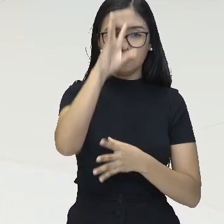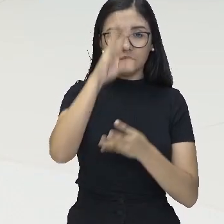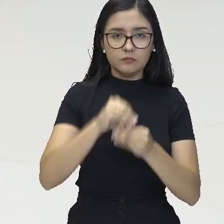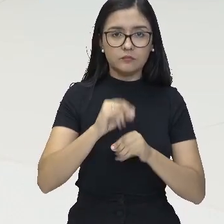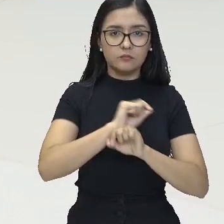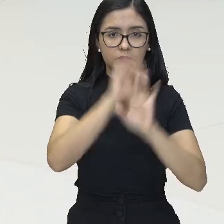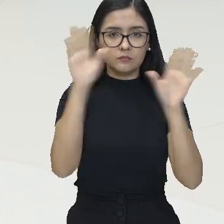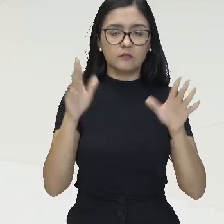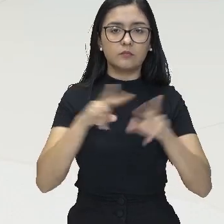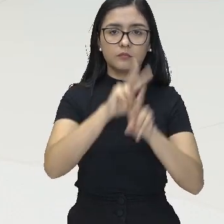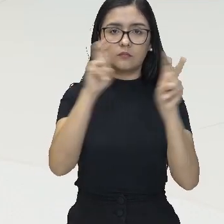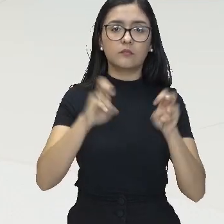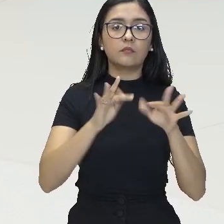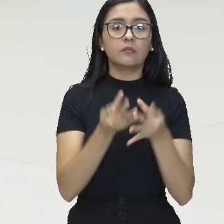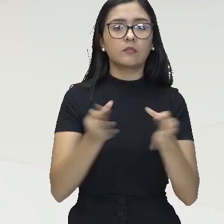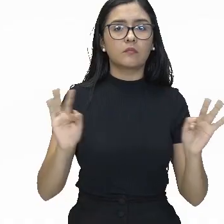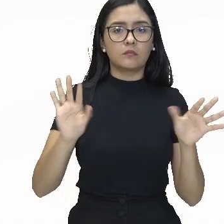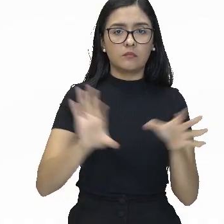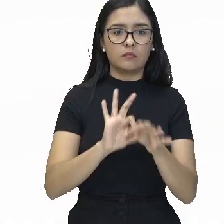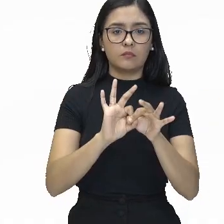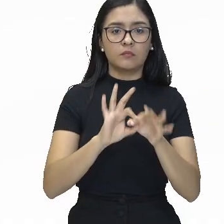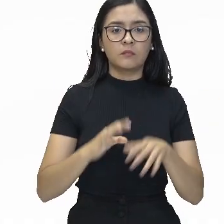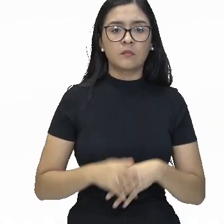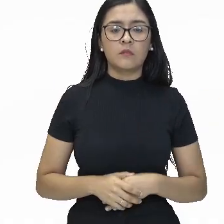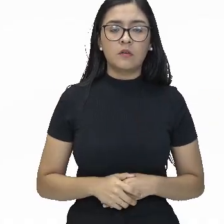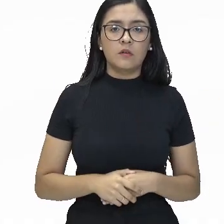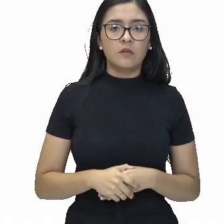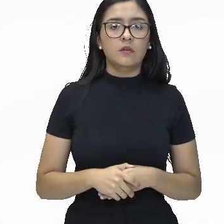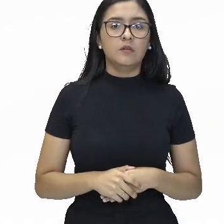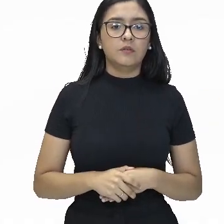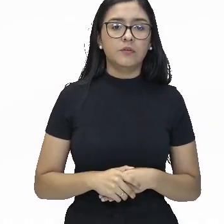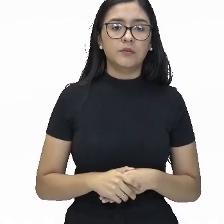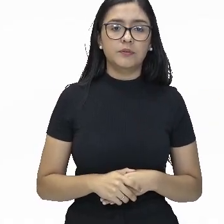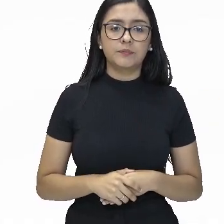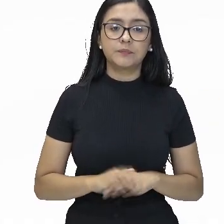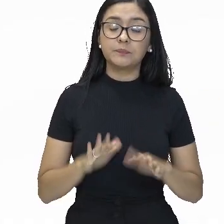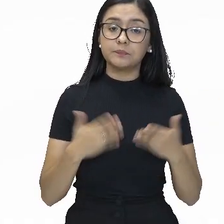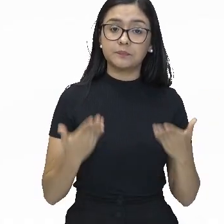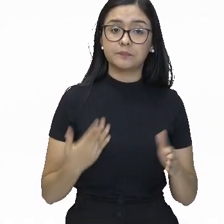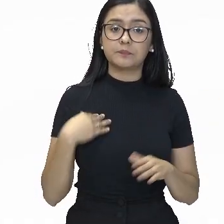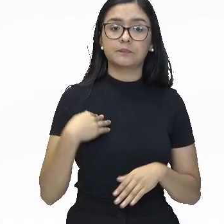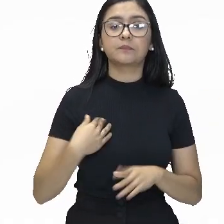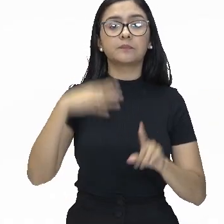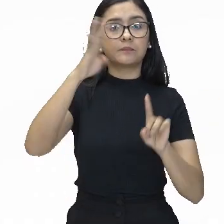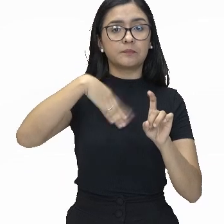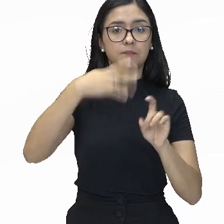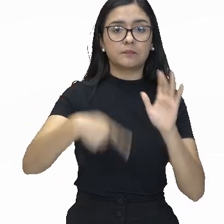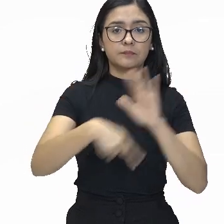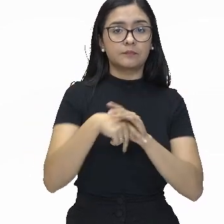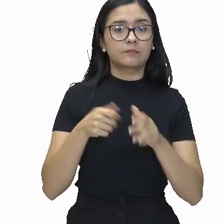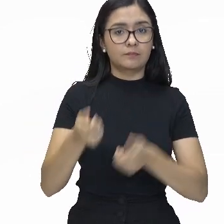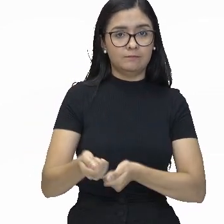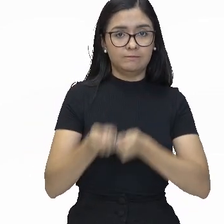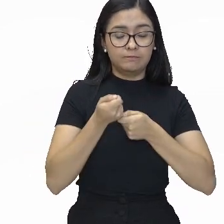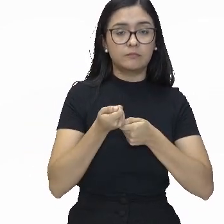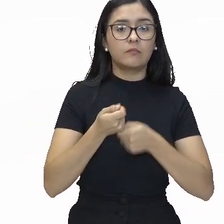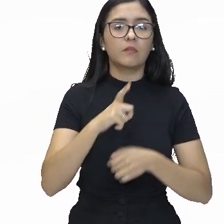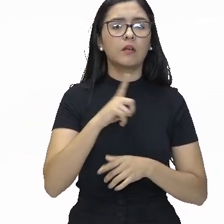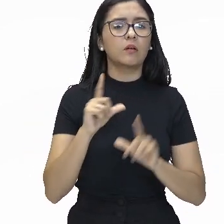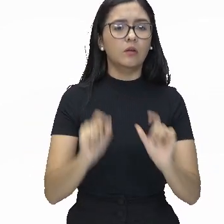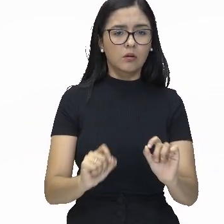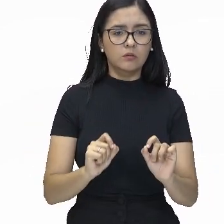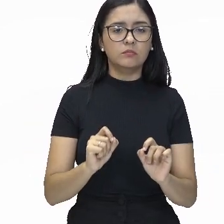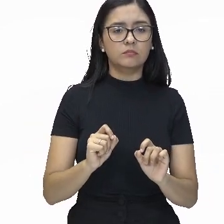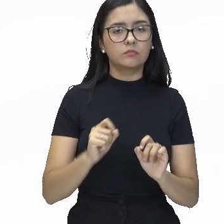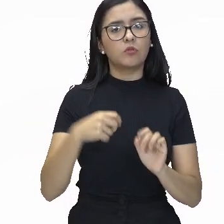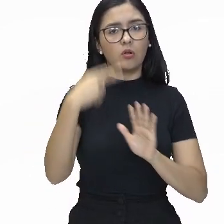sobre orações subordinadas. Então, a lenda da mandioca. Então, a gente vai